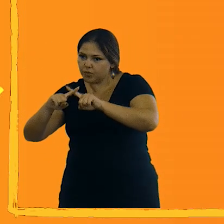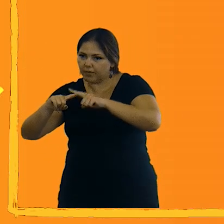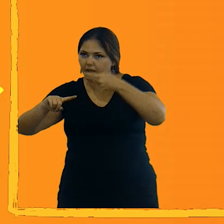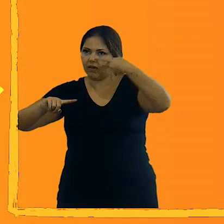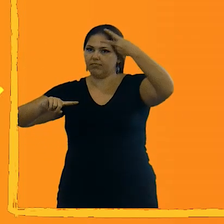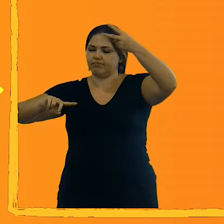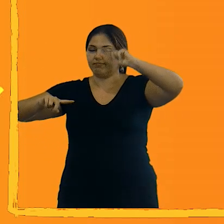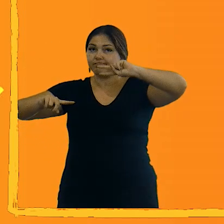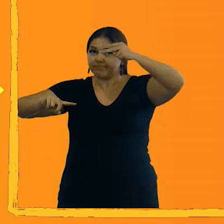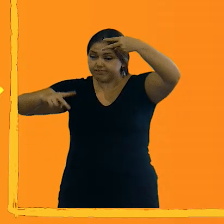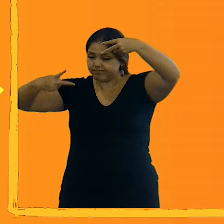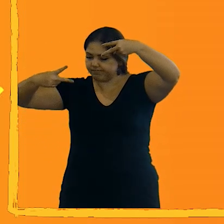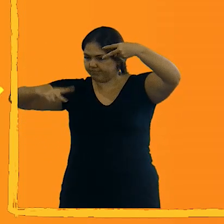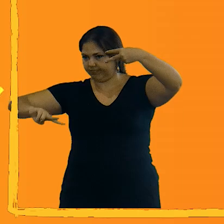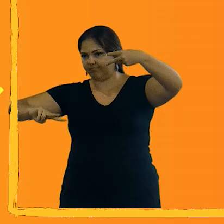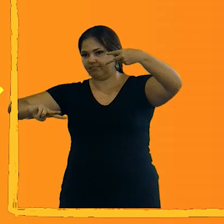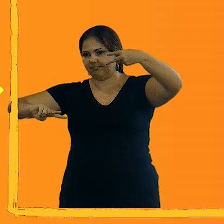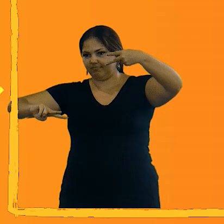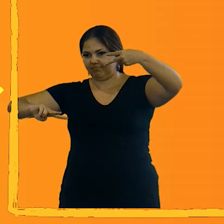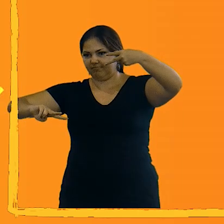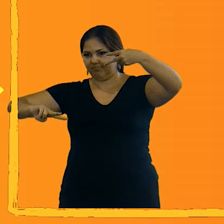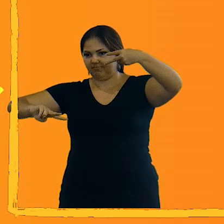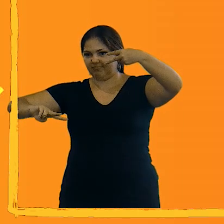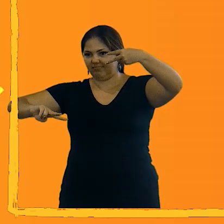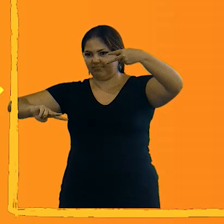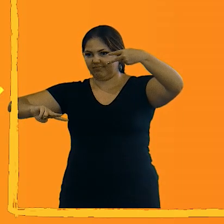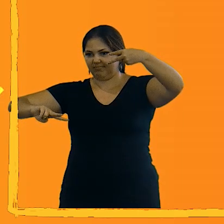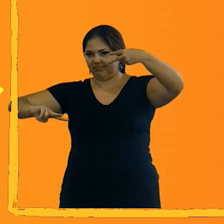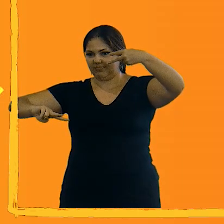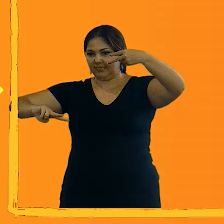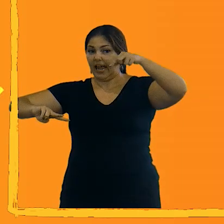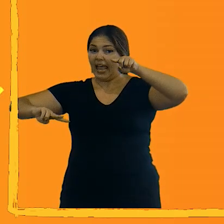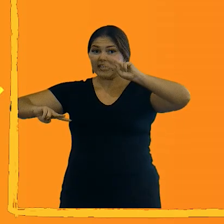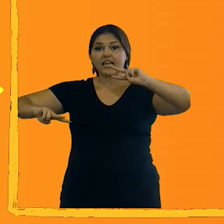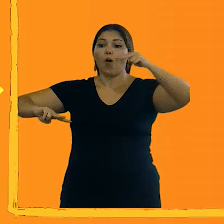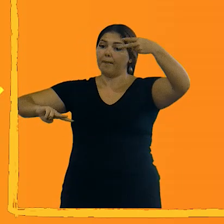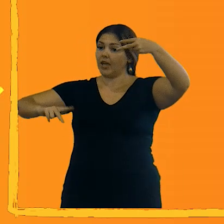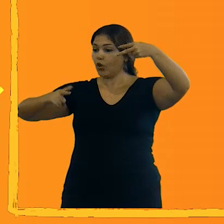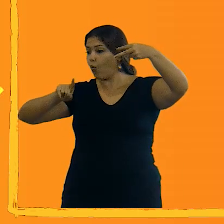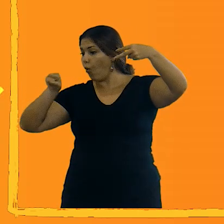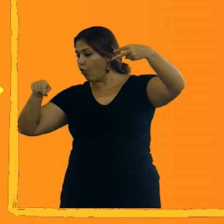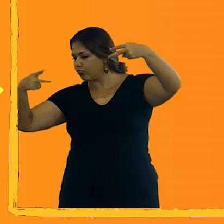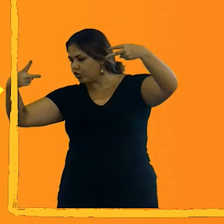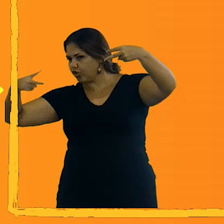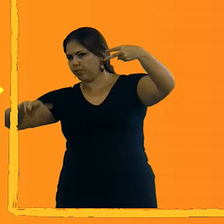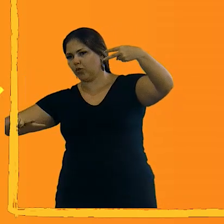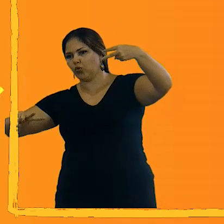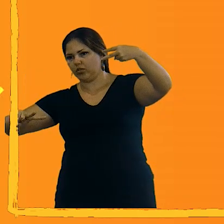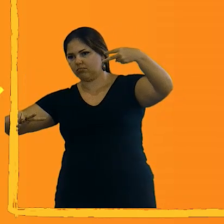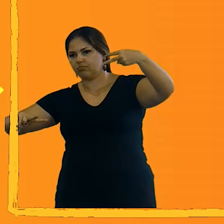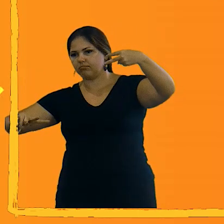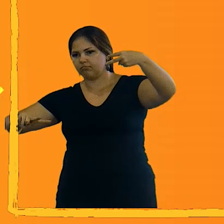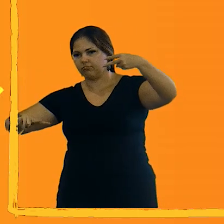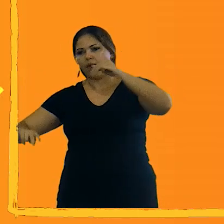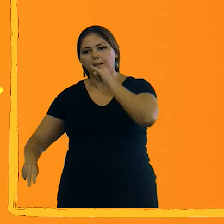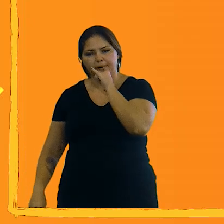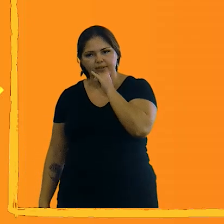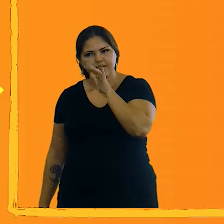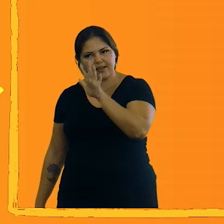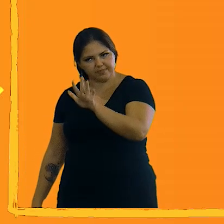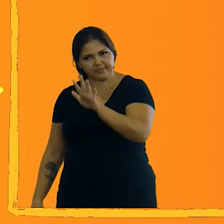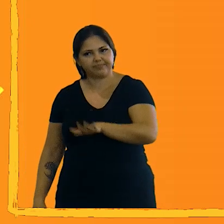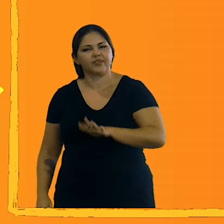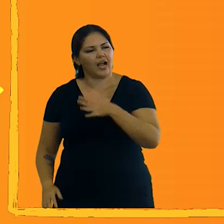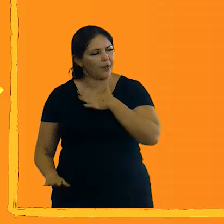lá observação observe a situação para a pintura de um bloco de apartamentos